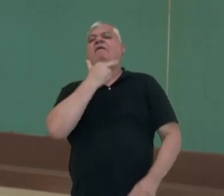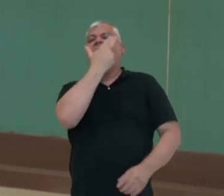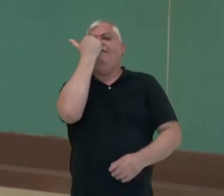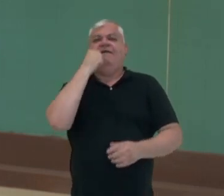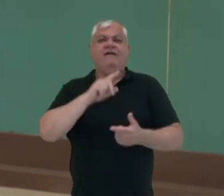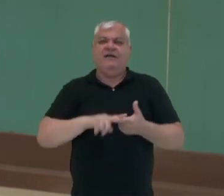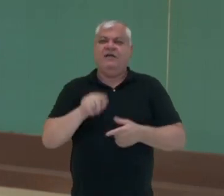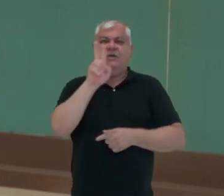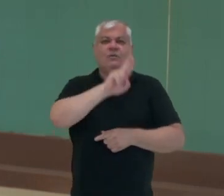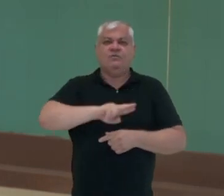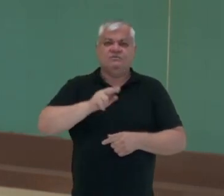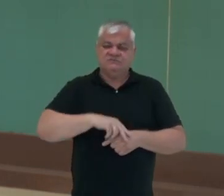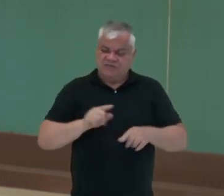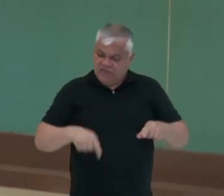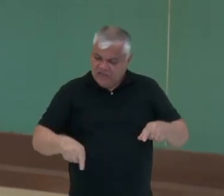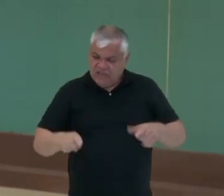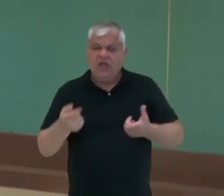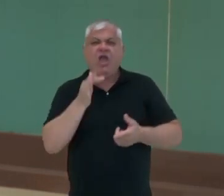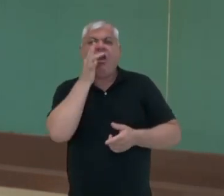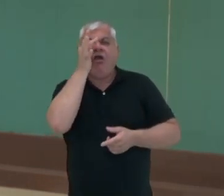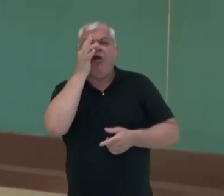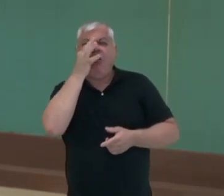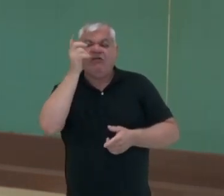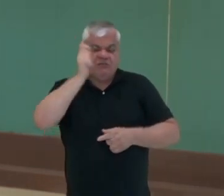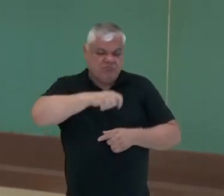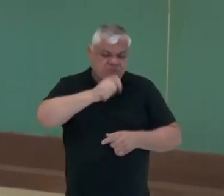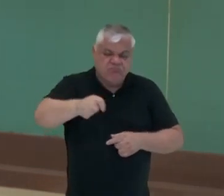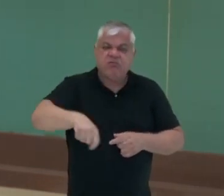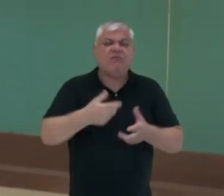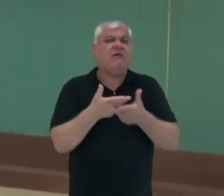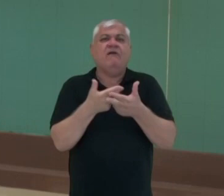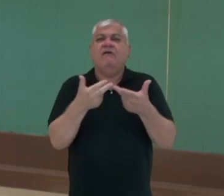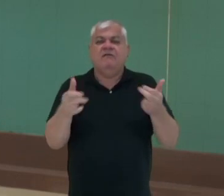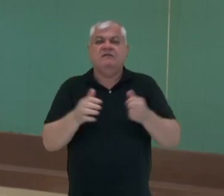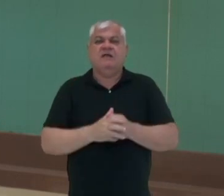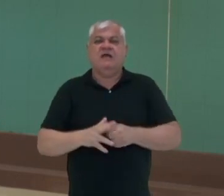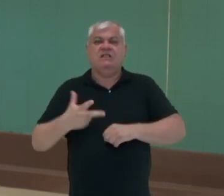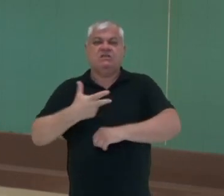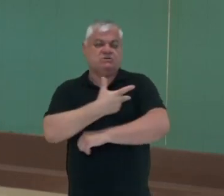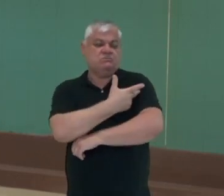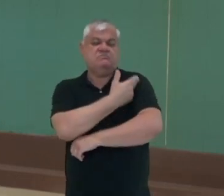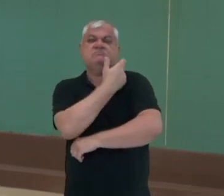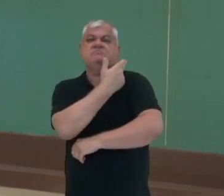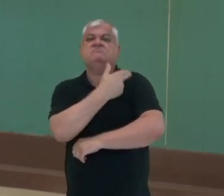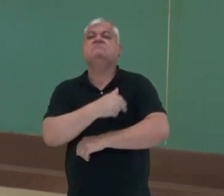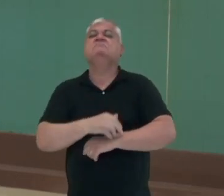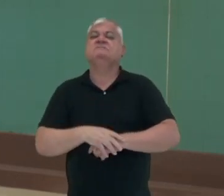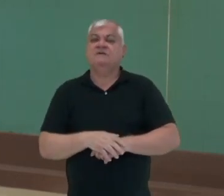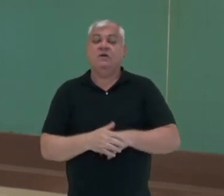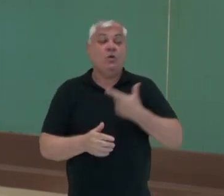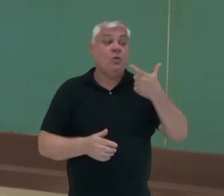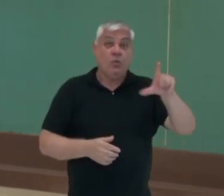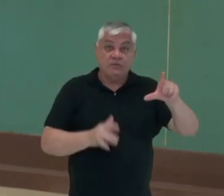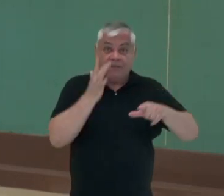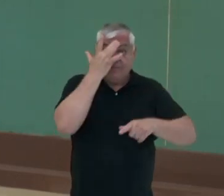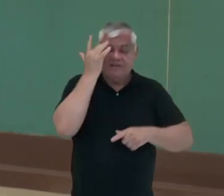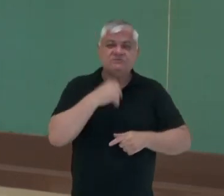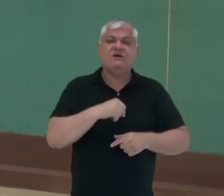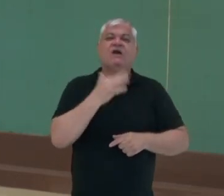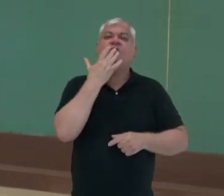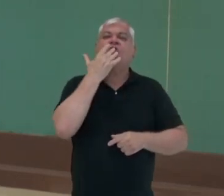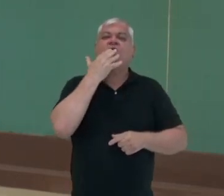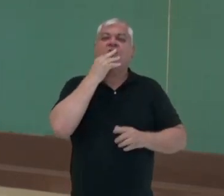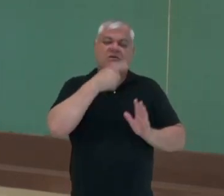podiam usar qualquer desses objetos sobre ela. Então, uma pessoa pegou a tesoura e cortou a roupa dela, outra pessoa pegou tinta